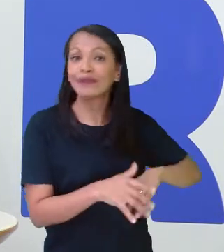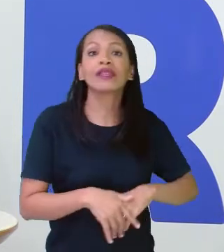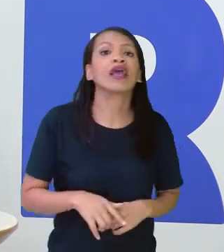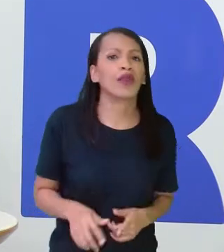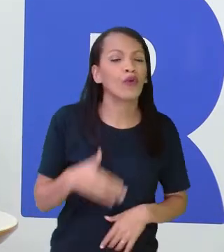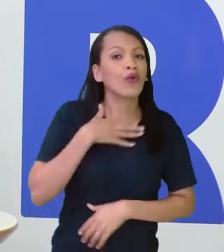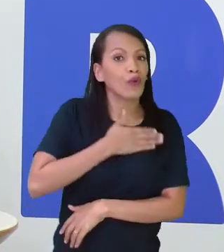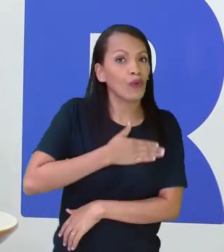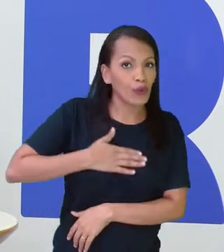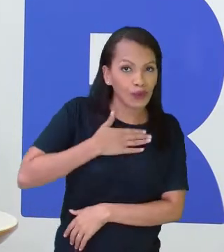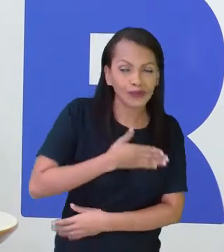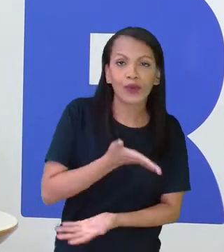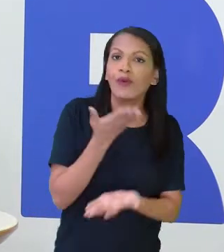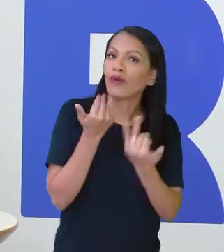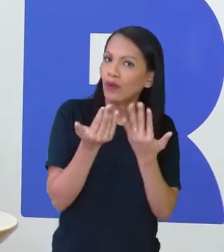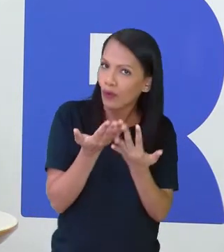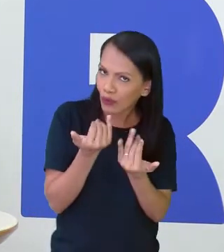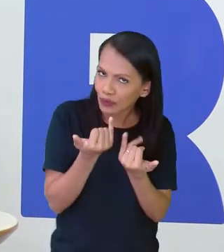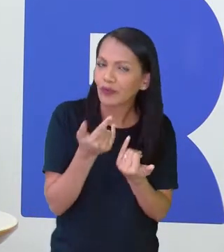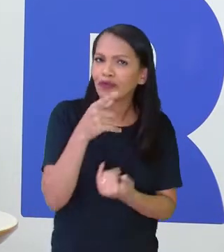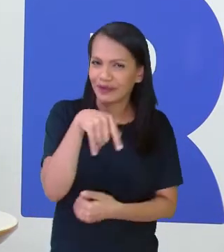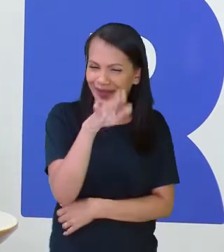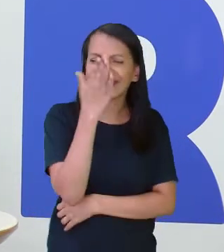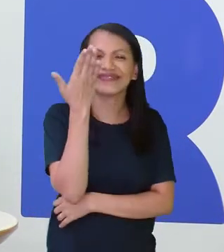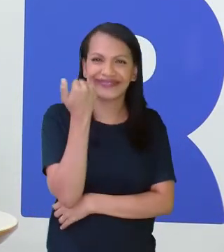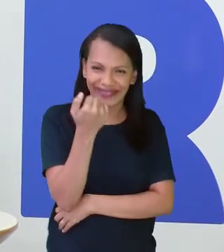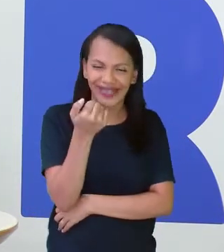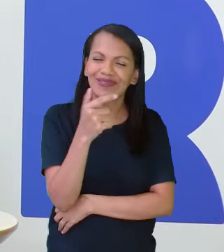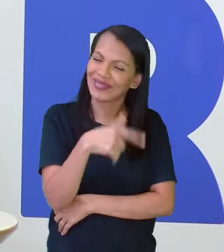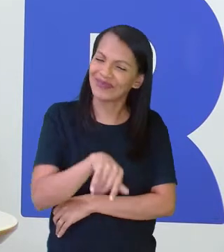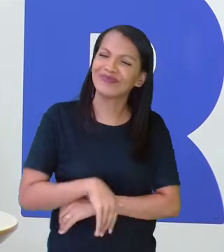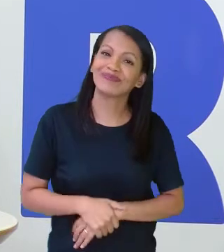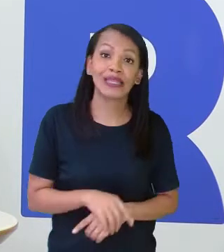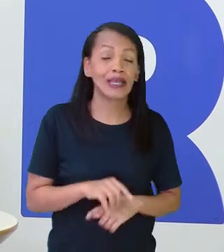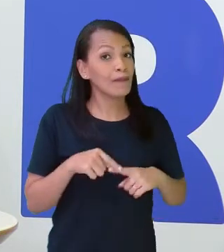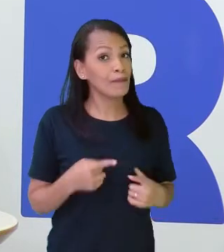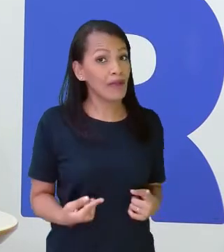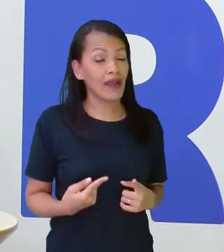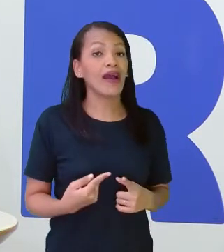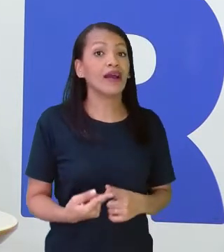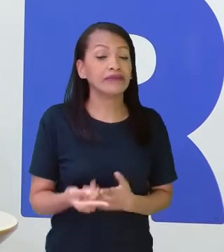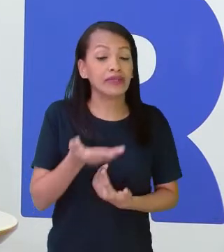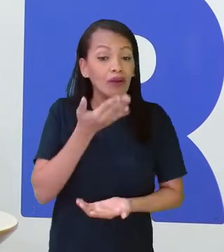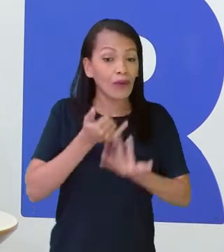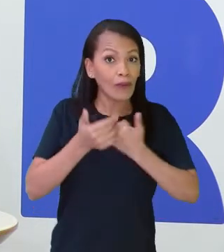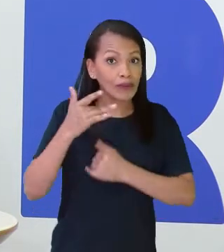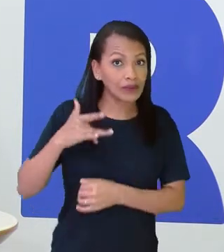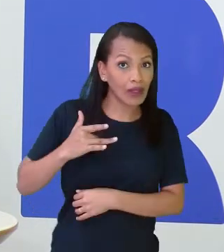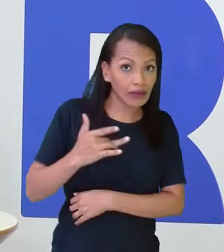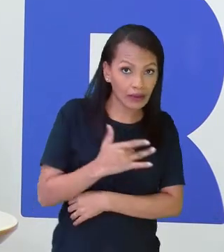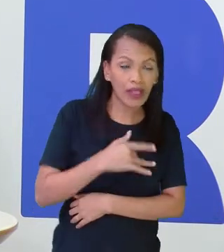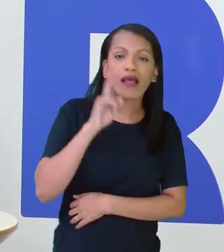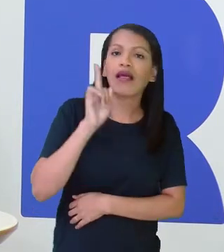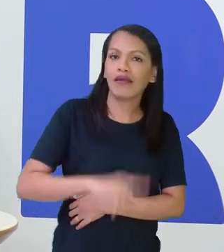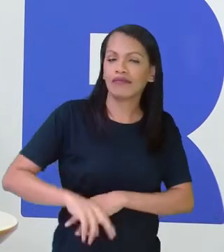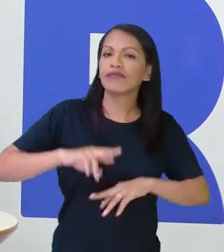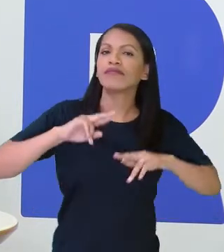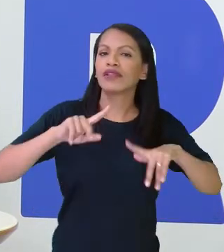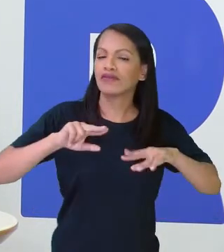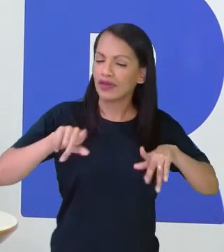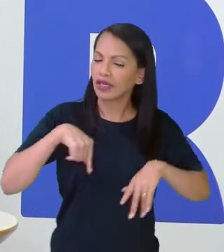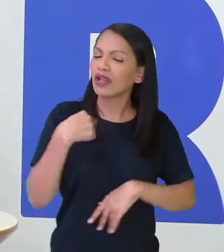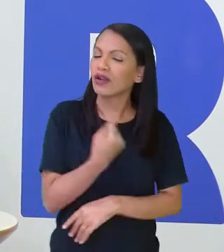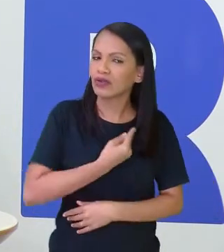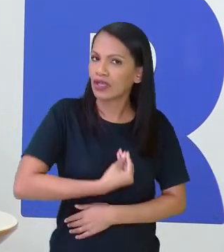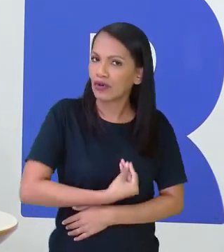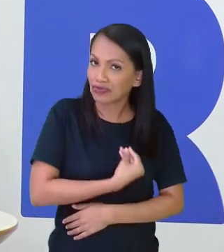Eu gosto muito de comer, não nego para ninguém, vocês sabem disso. Mas essa questão da alimentação saudável faz toda a diferença, minha